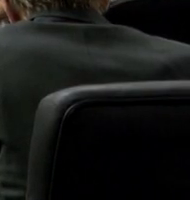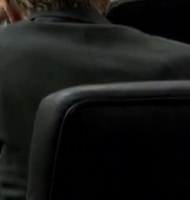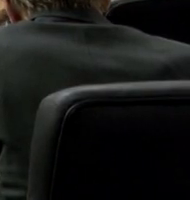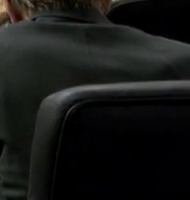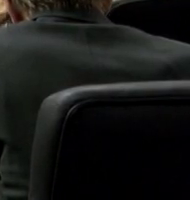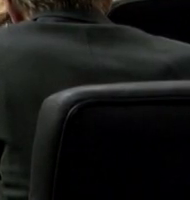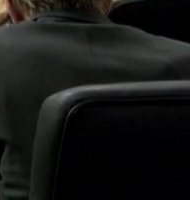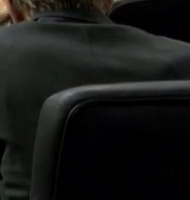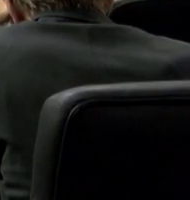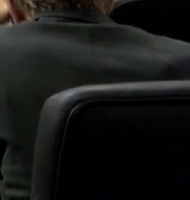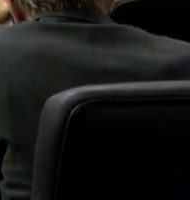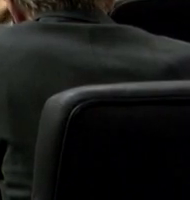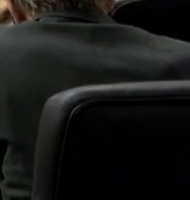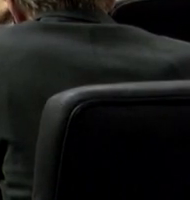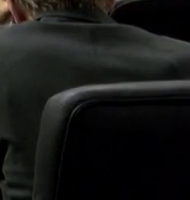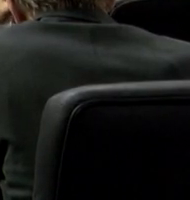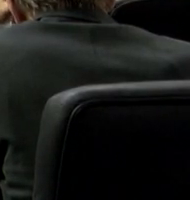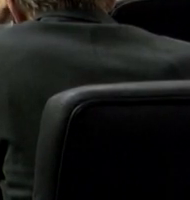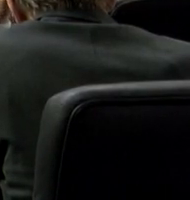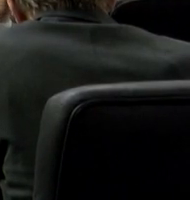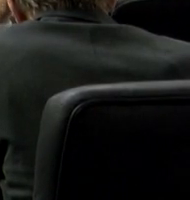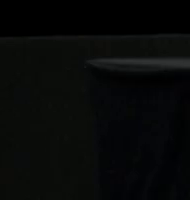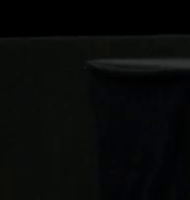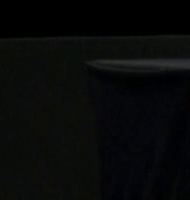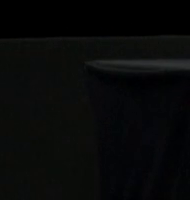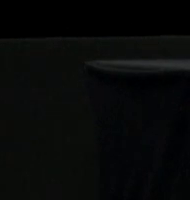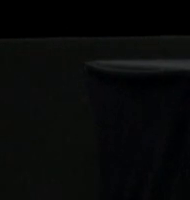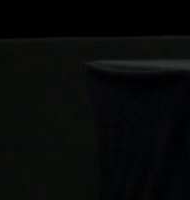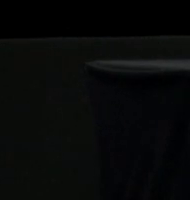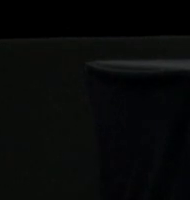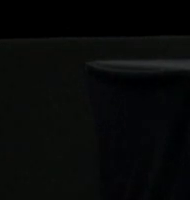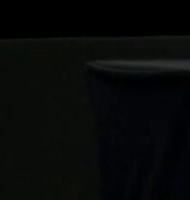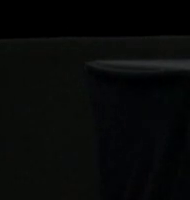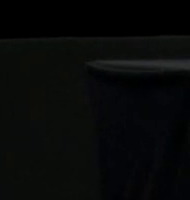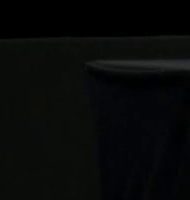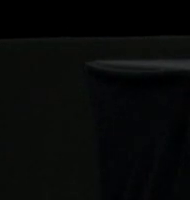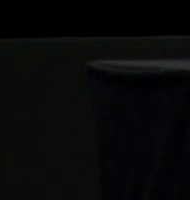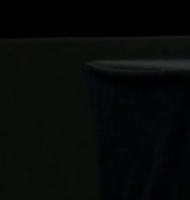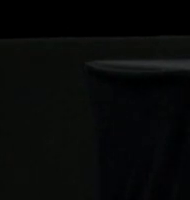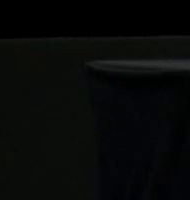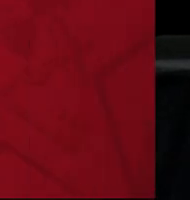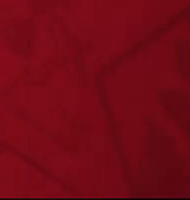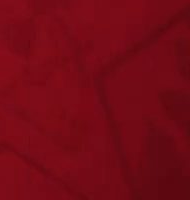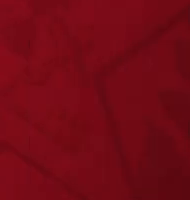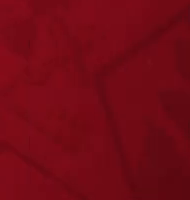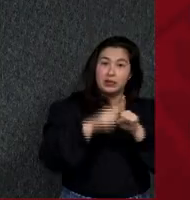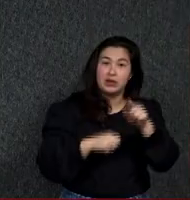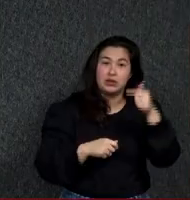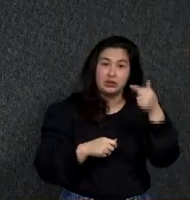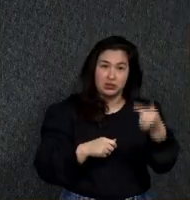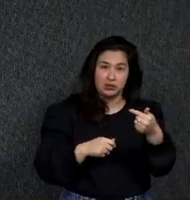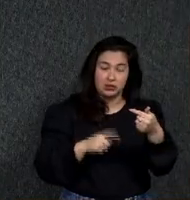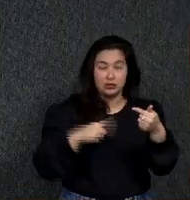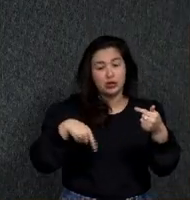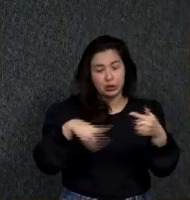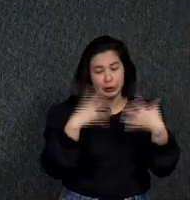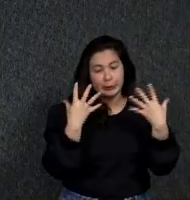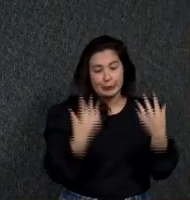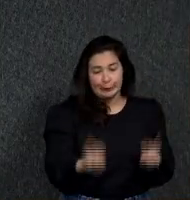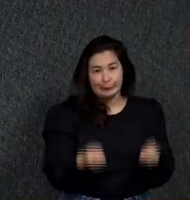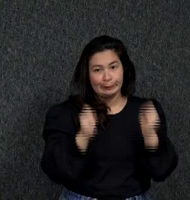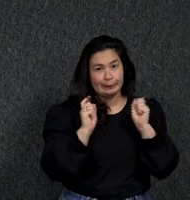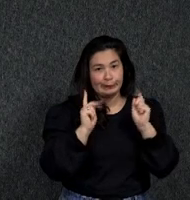tribuna. O diretor da instituição, Ebert Moreschi, destacou as dificuldades enfrentadas. Precisamos do